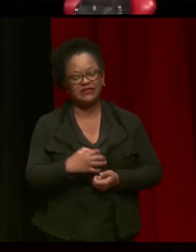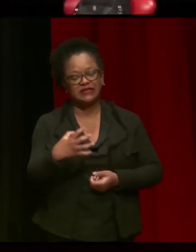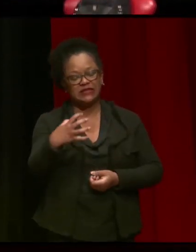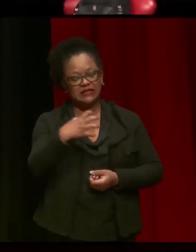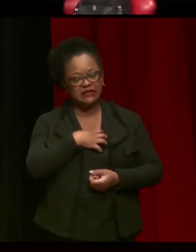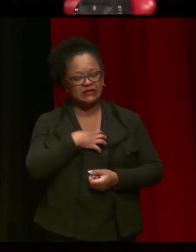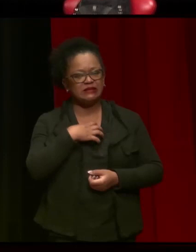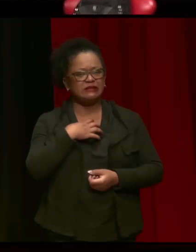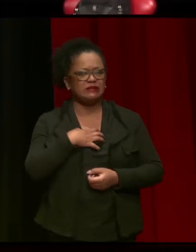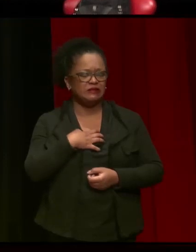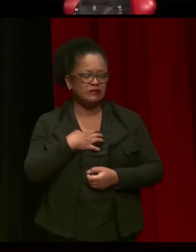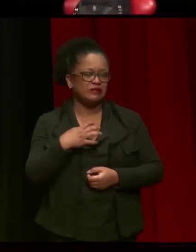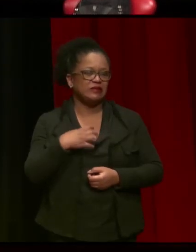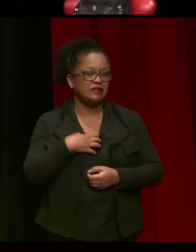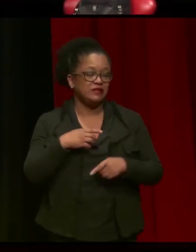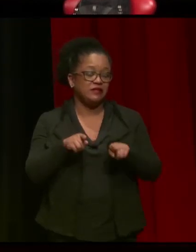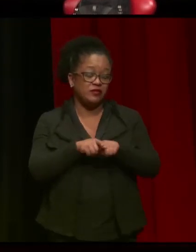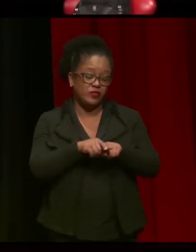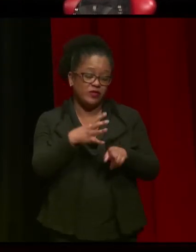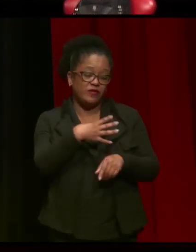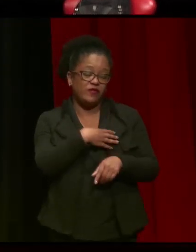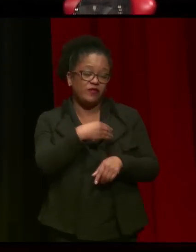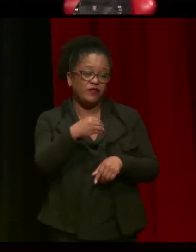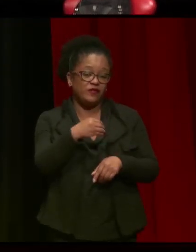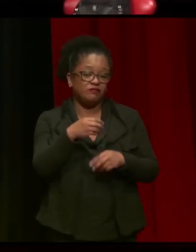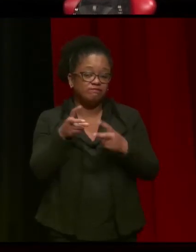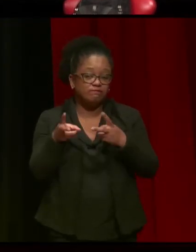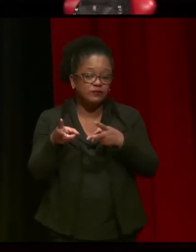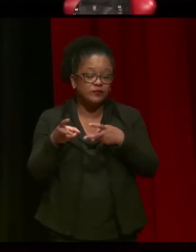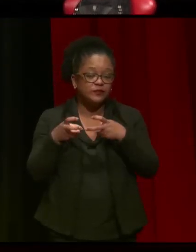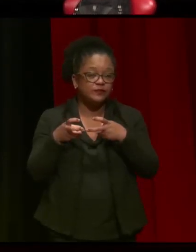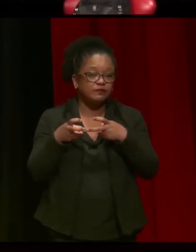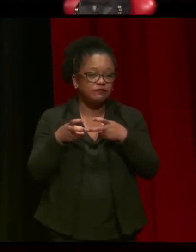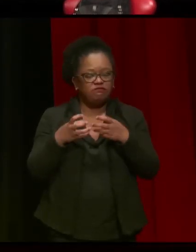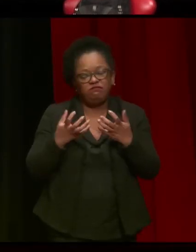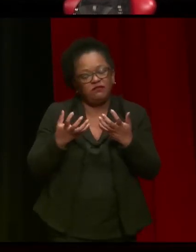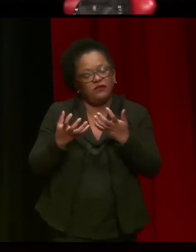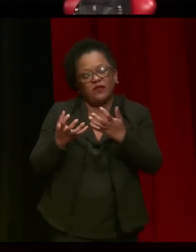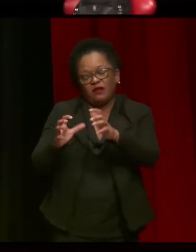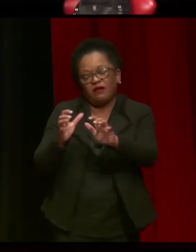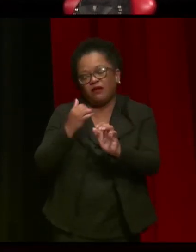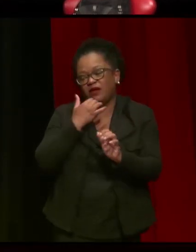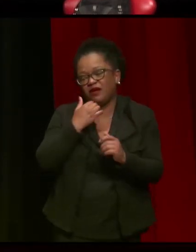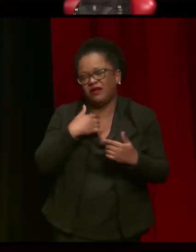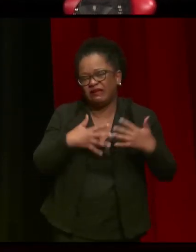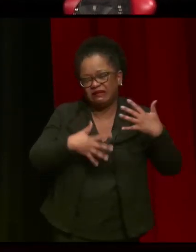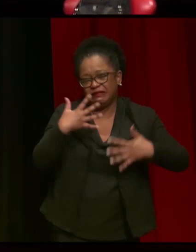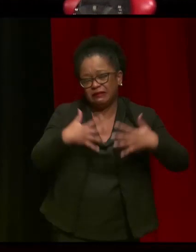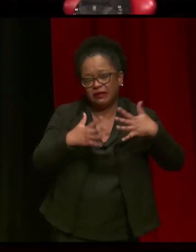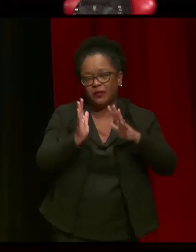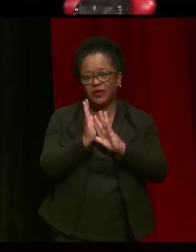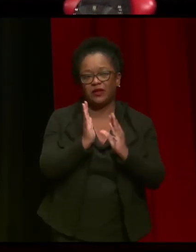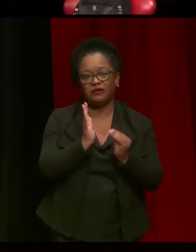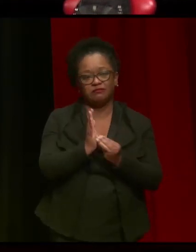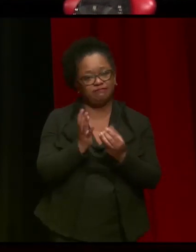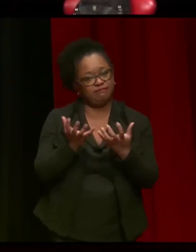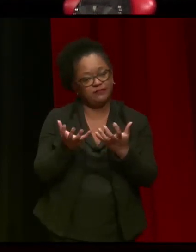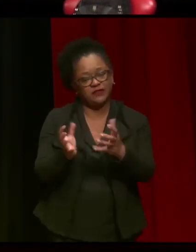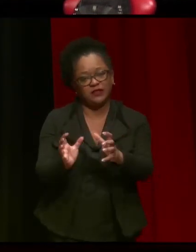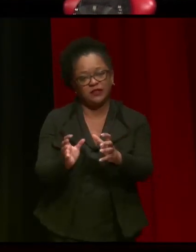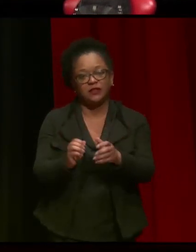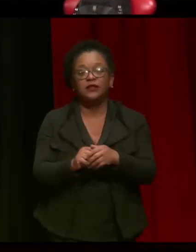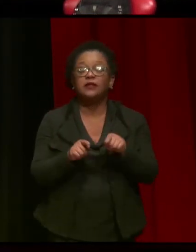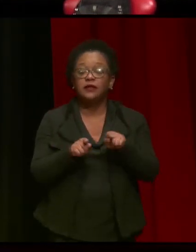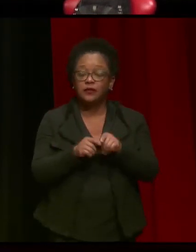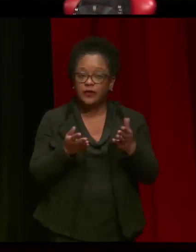porque o meu filho ouviu tudo. E o meu filho falou, mãe, eu não quero mais ir, porque eu não quero atrapalhar. Hoje nós estamos numa outra igreja,